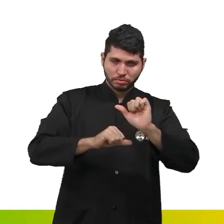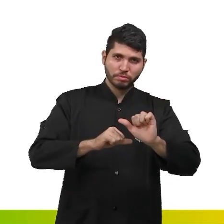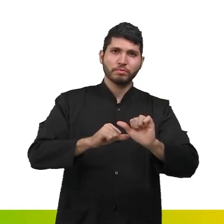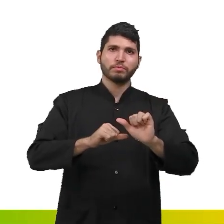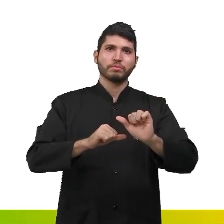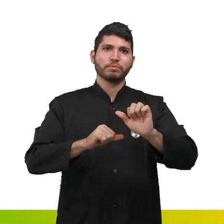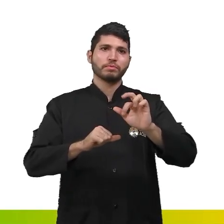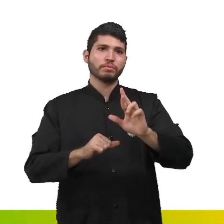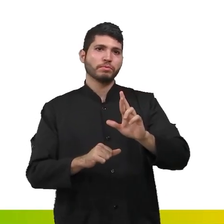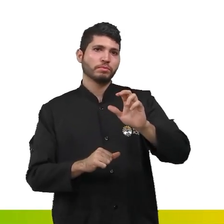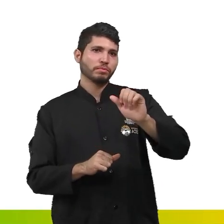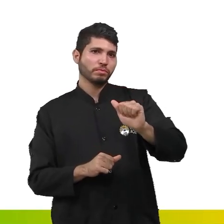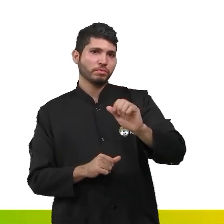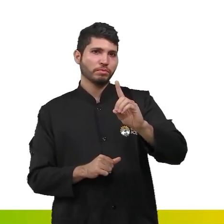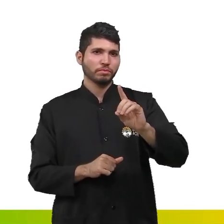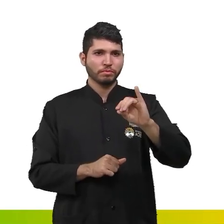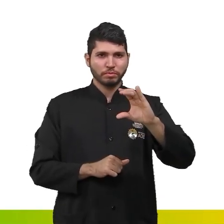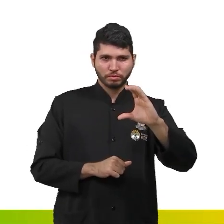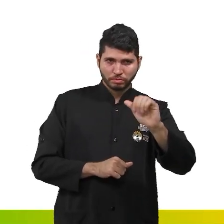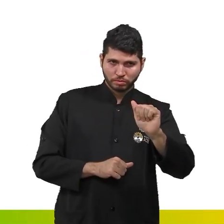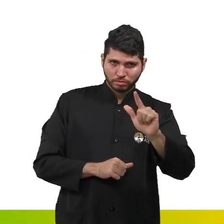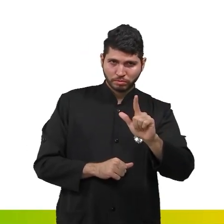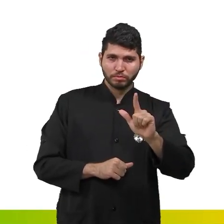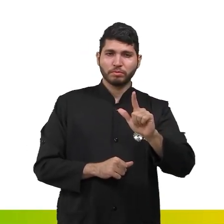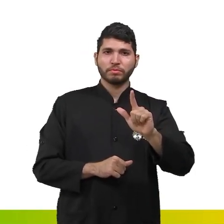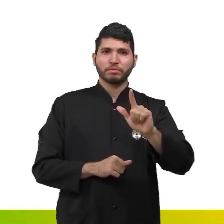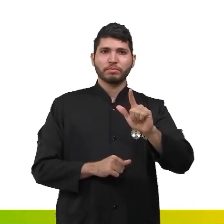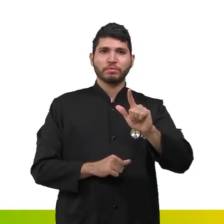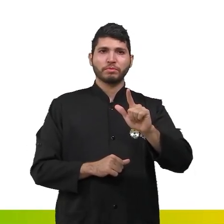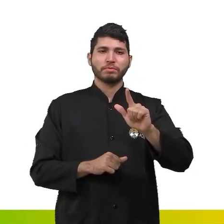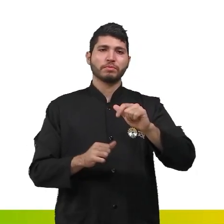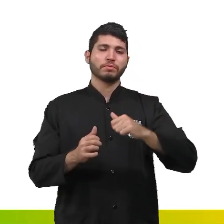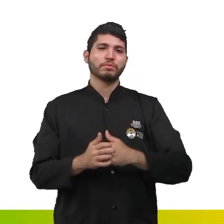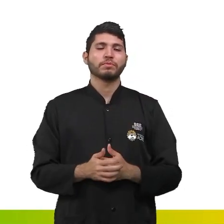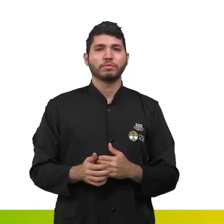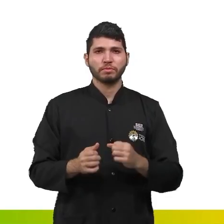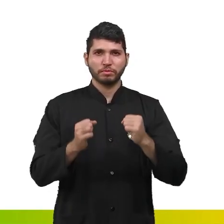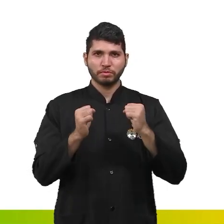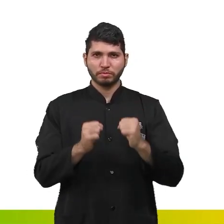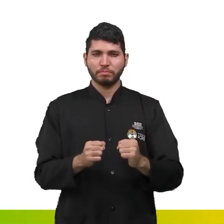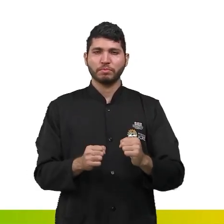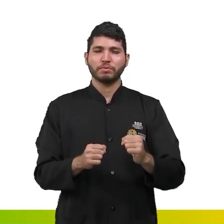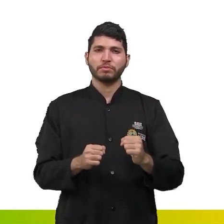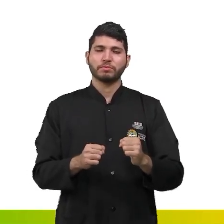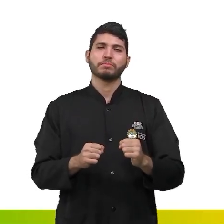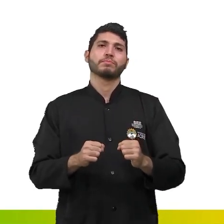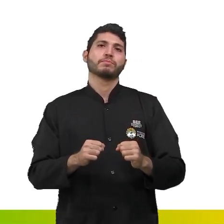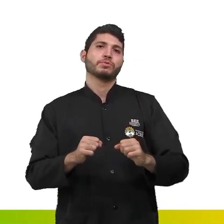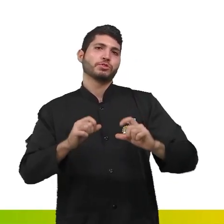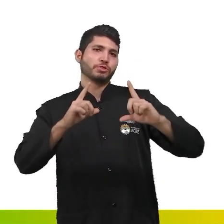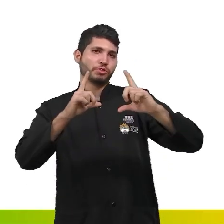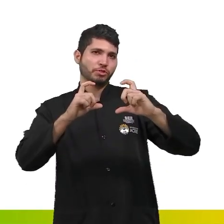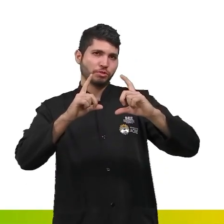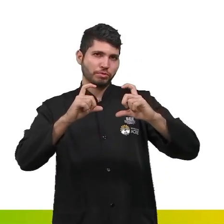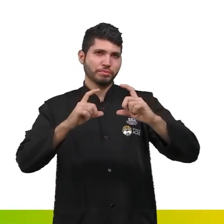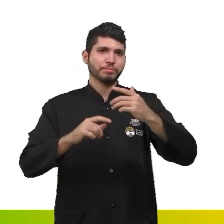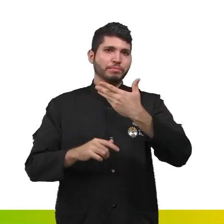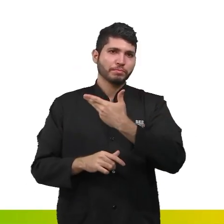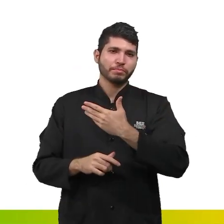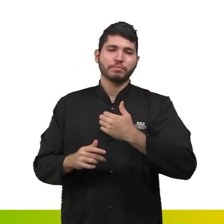tá? São os principais. Se você quiser te bater um print aí da tela, tá bom? É importante, porque são os